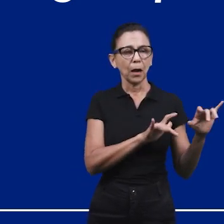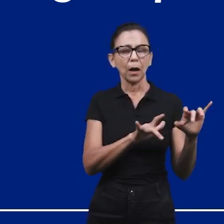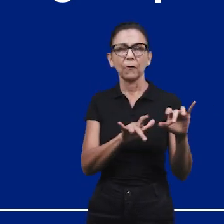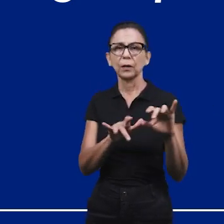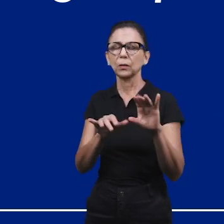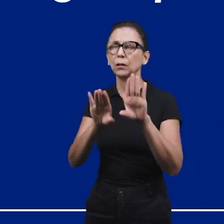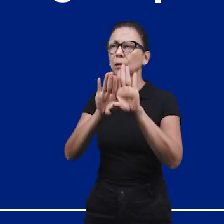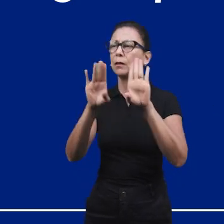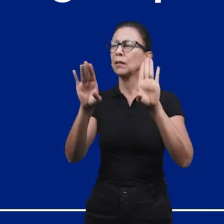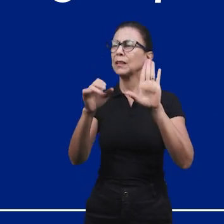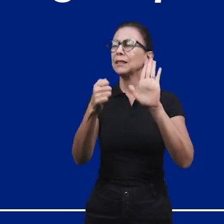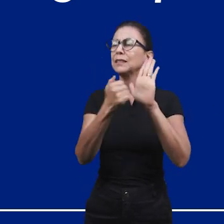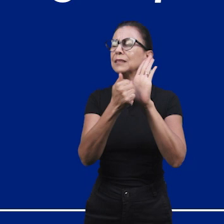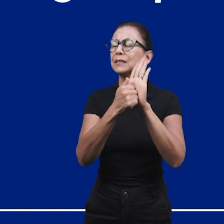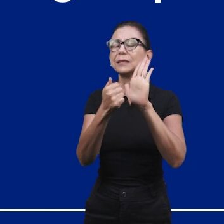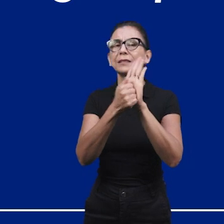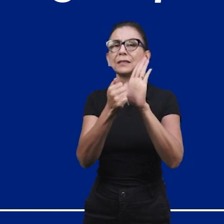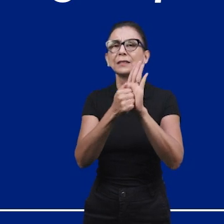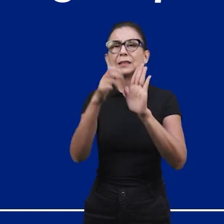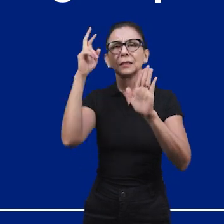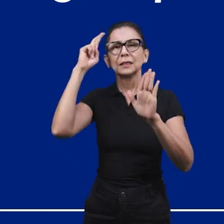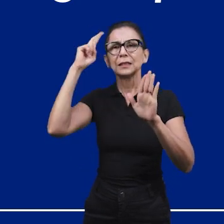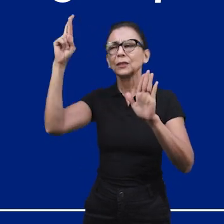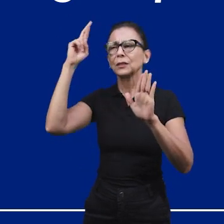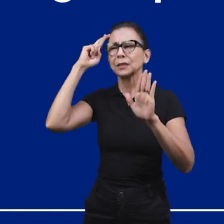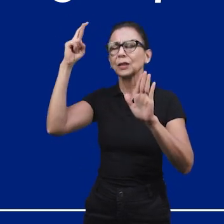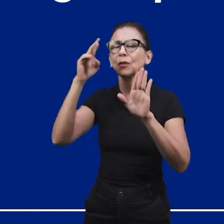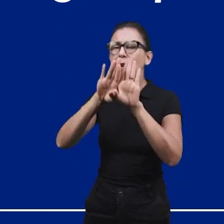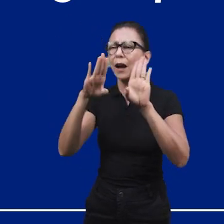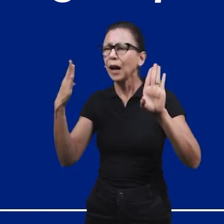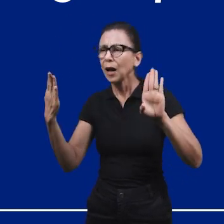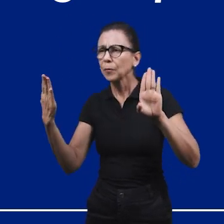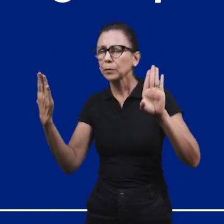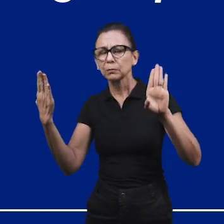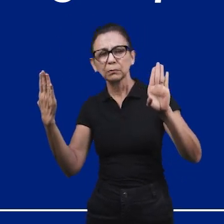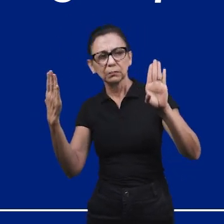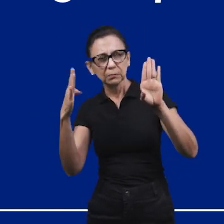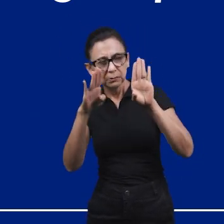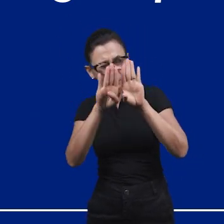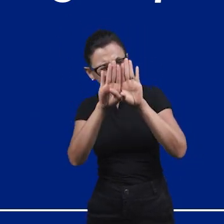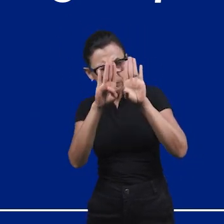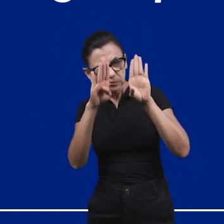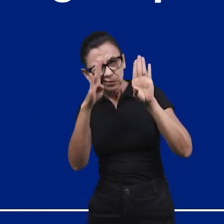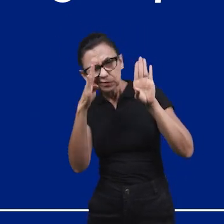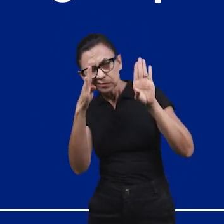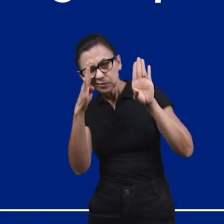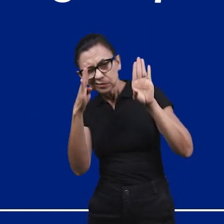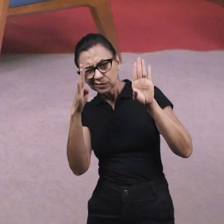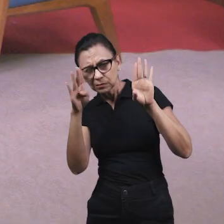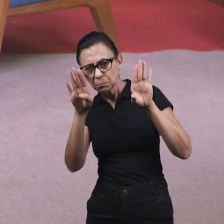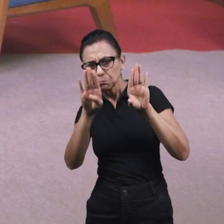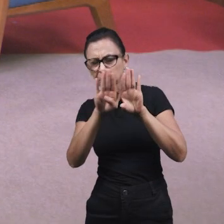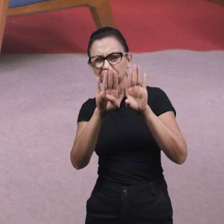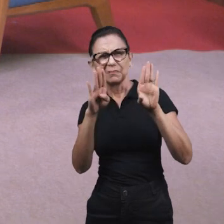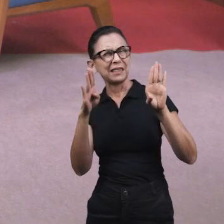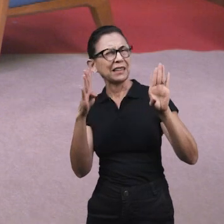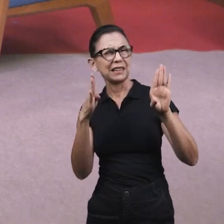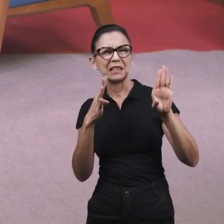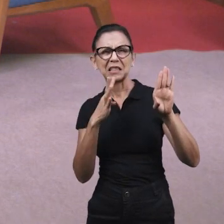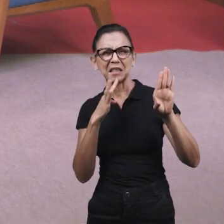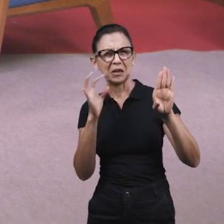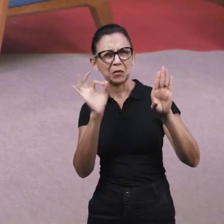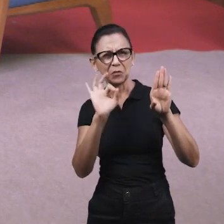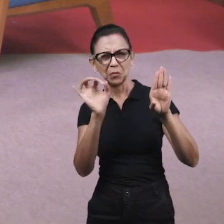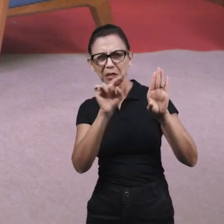E ele respondendo disse, Em verdade vos digo que não vos conheço. Então aqui